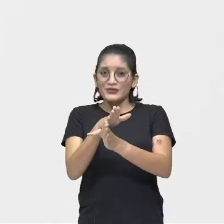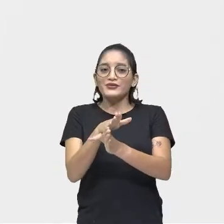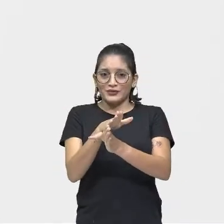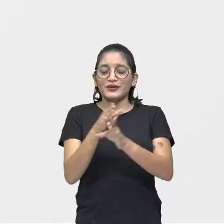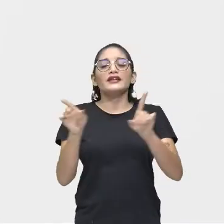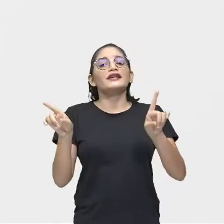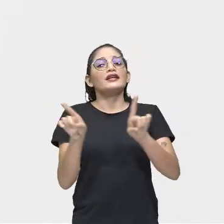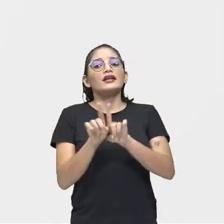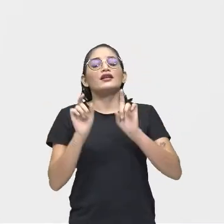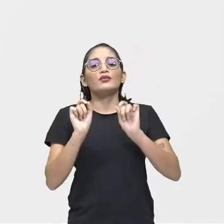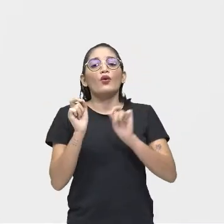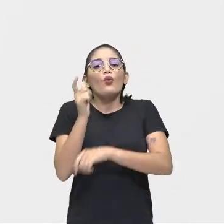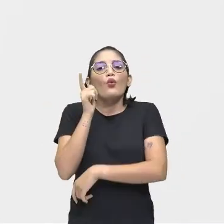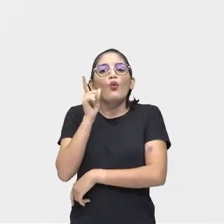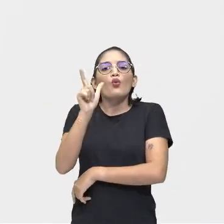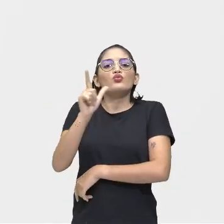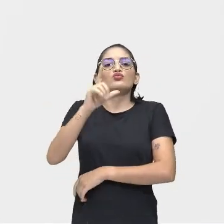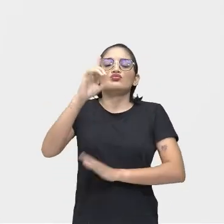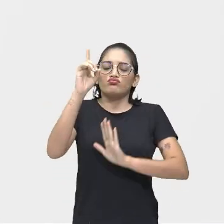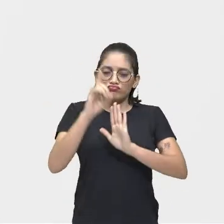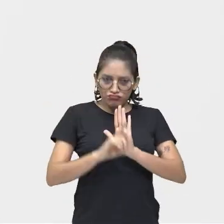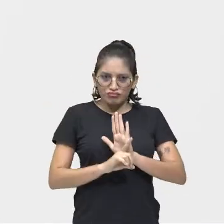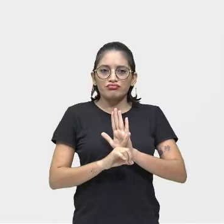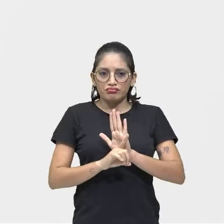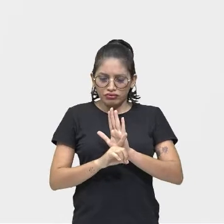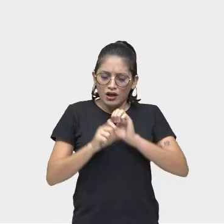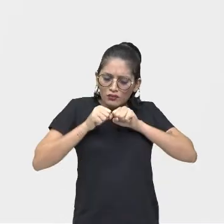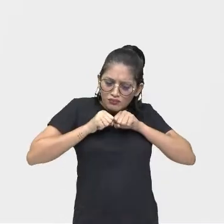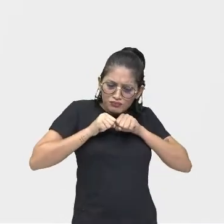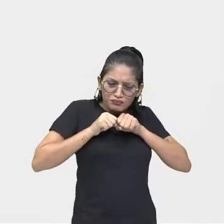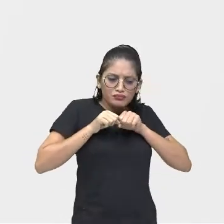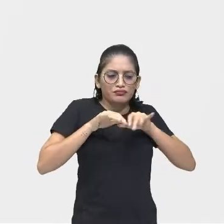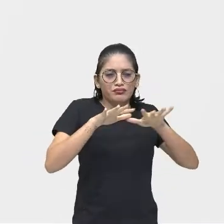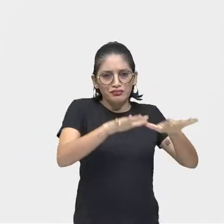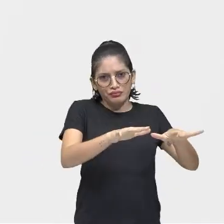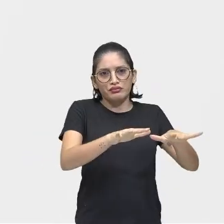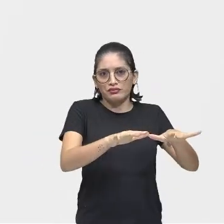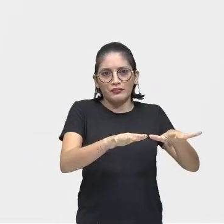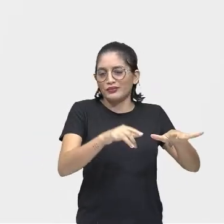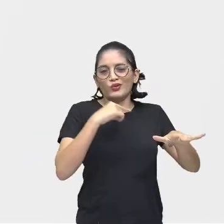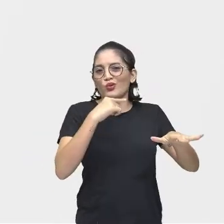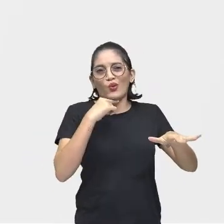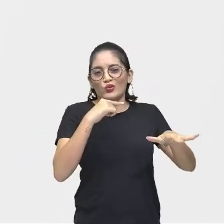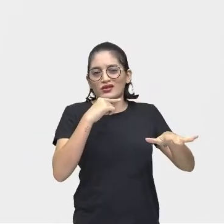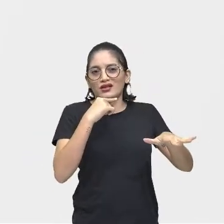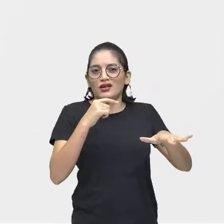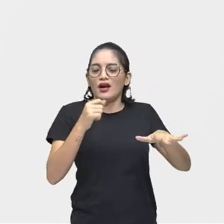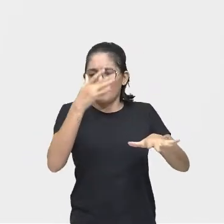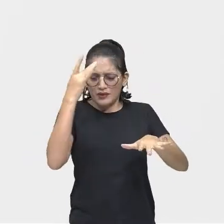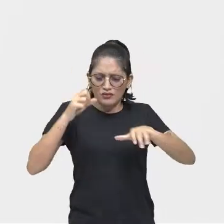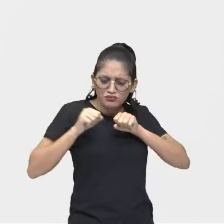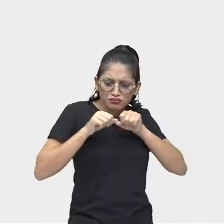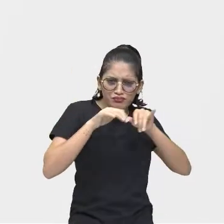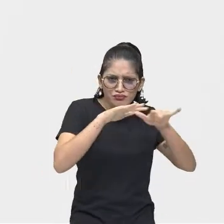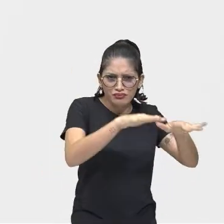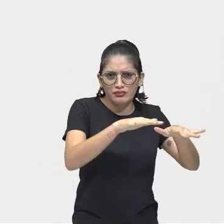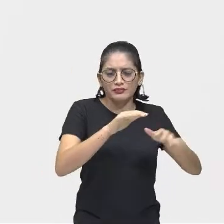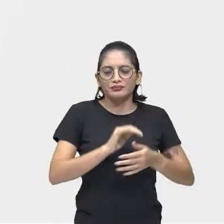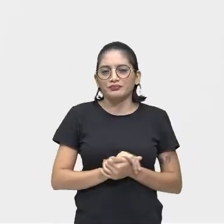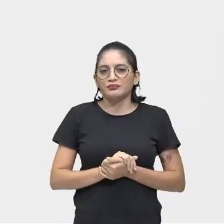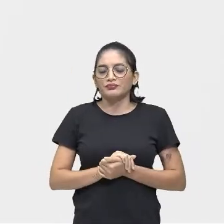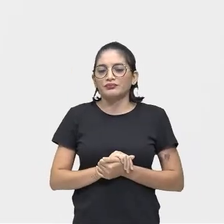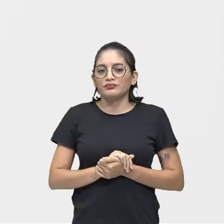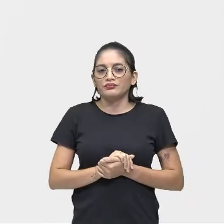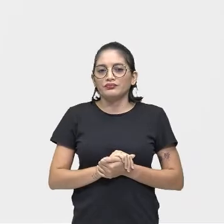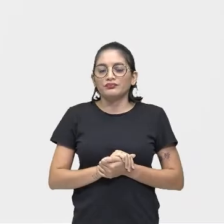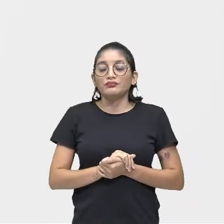e também garantir a expansão de invasores. Expulsão de invasores. O que foi isso, professor?